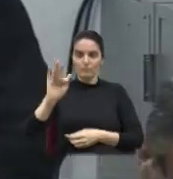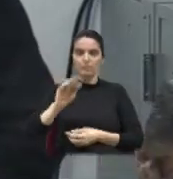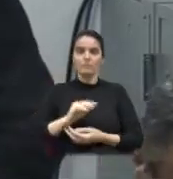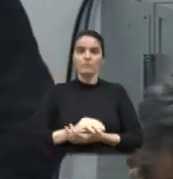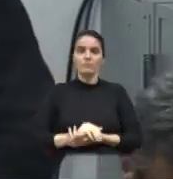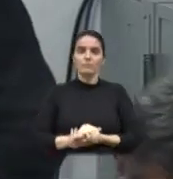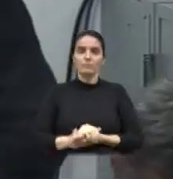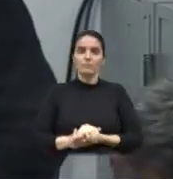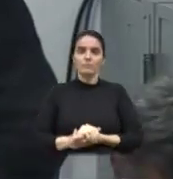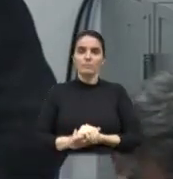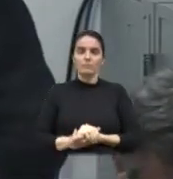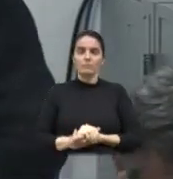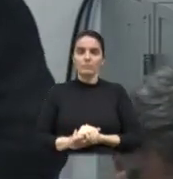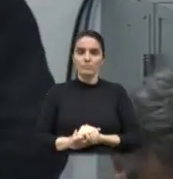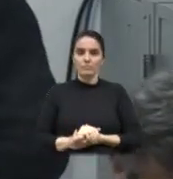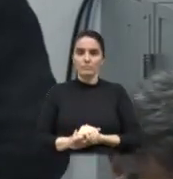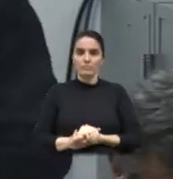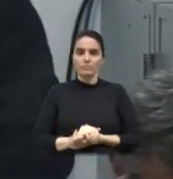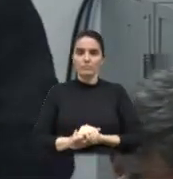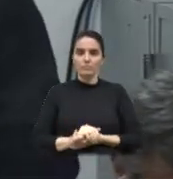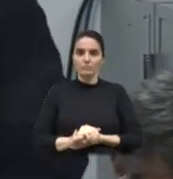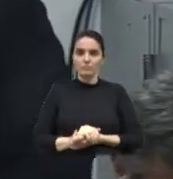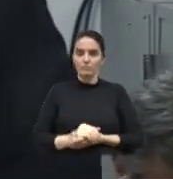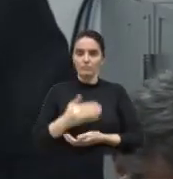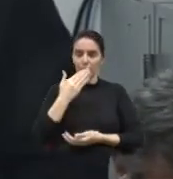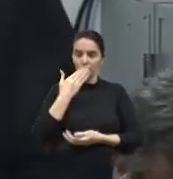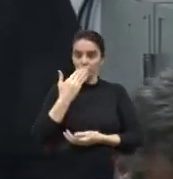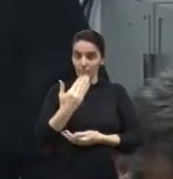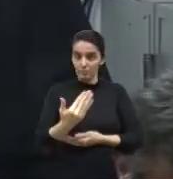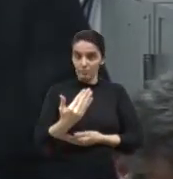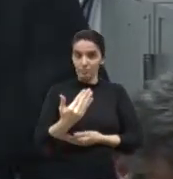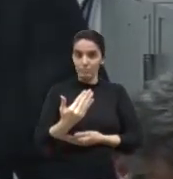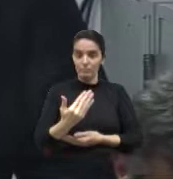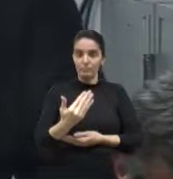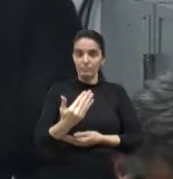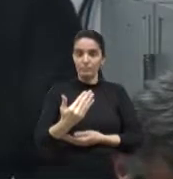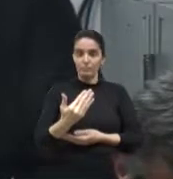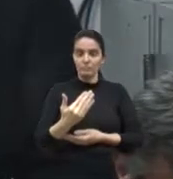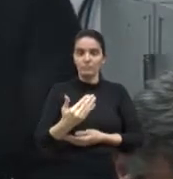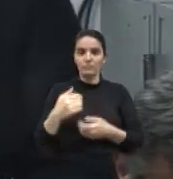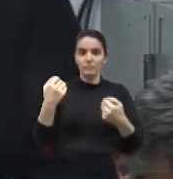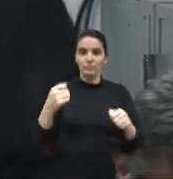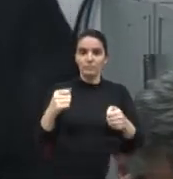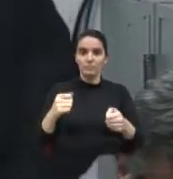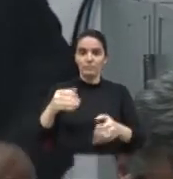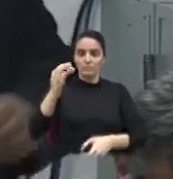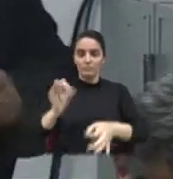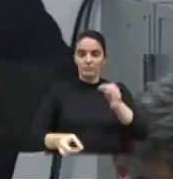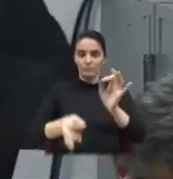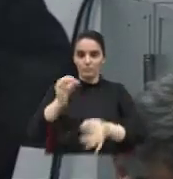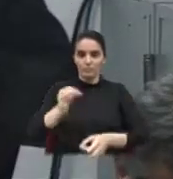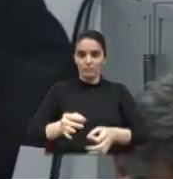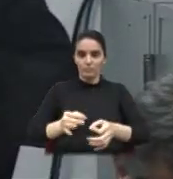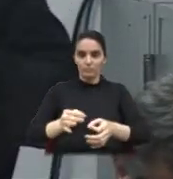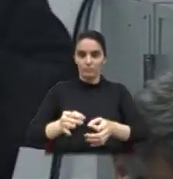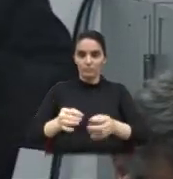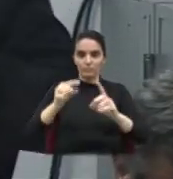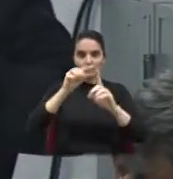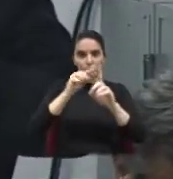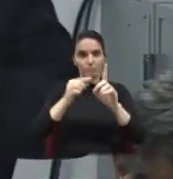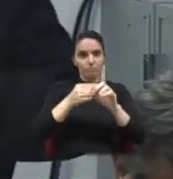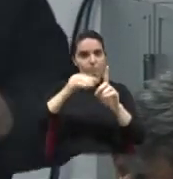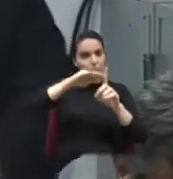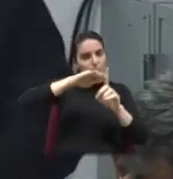que pudesse fazer a liberação através da justiça do aborto. E